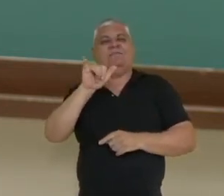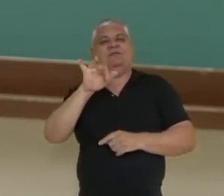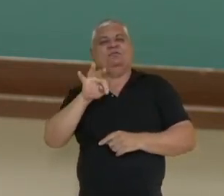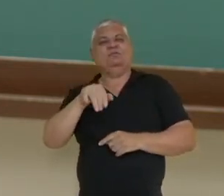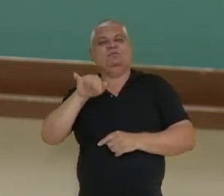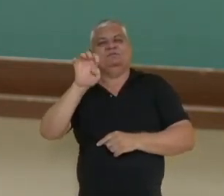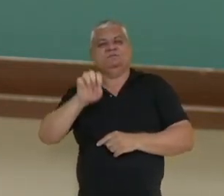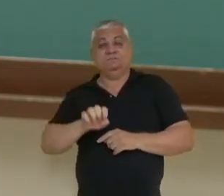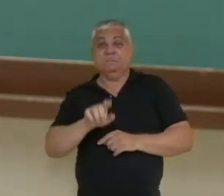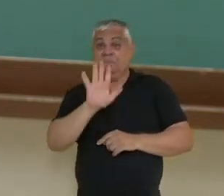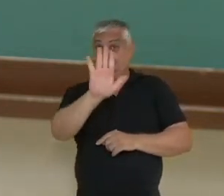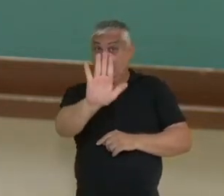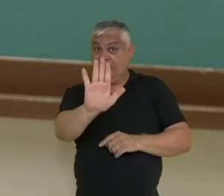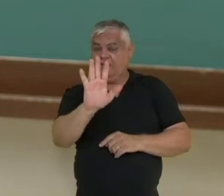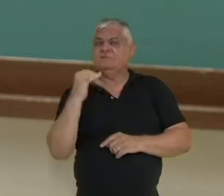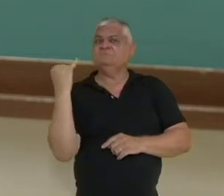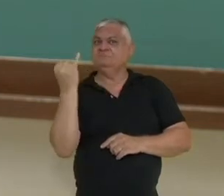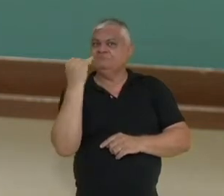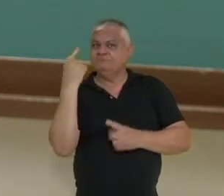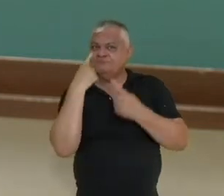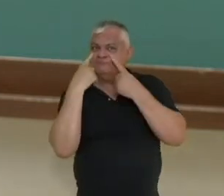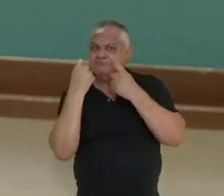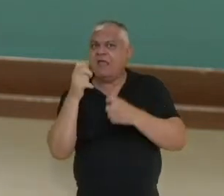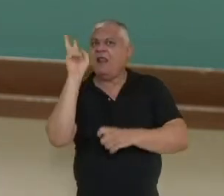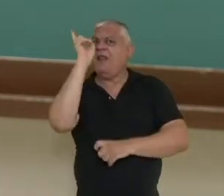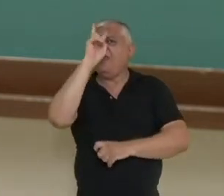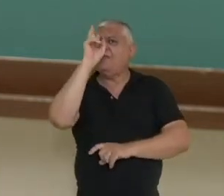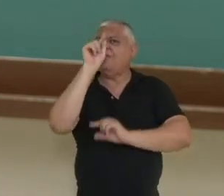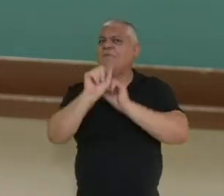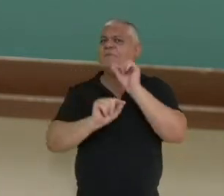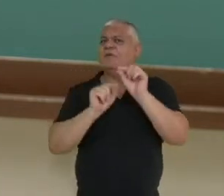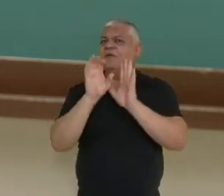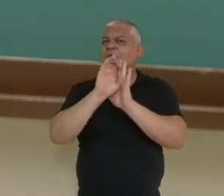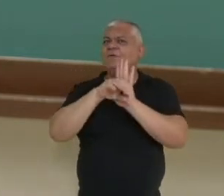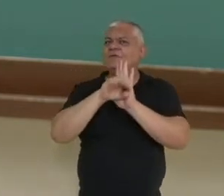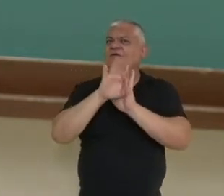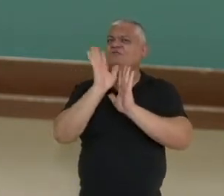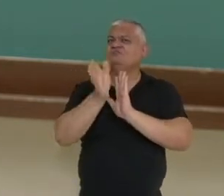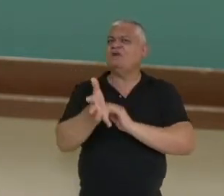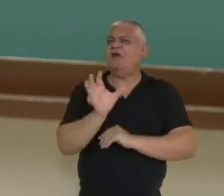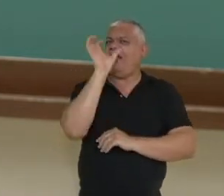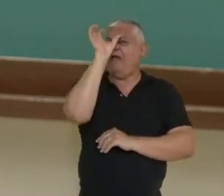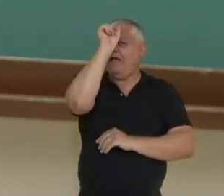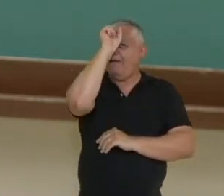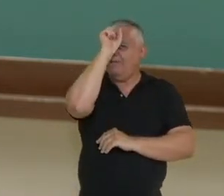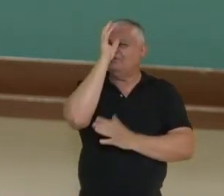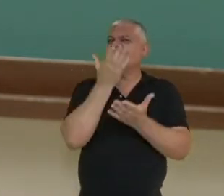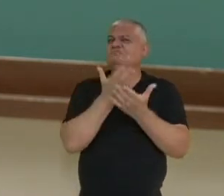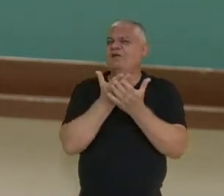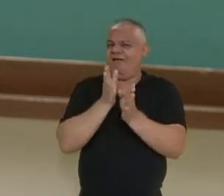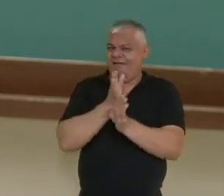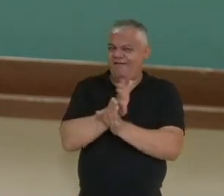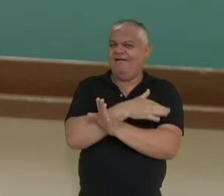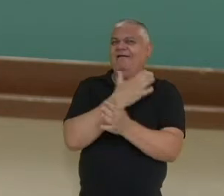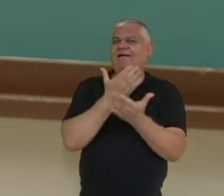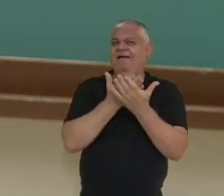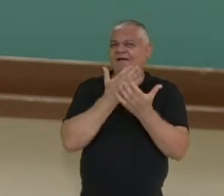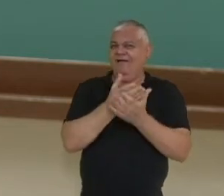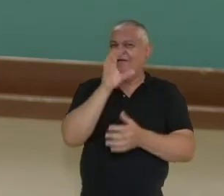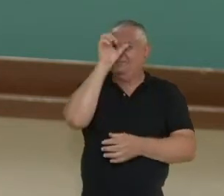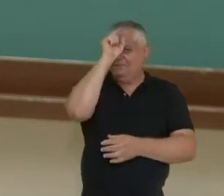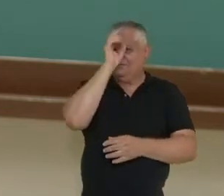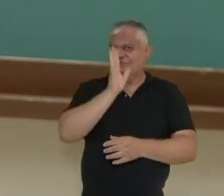Portanto, é interessante você lembrar dos conceitos já aprendidos em aulas anteriores, como,